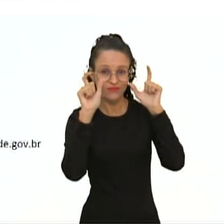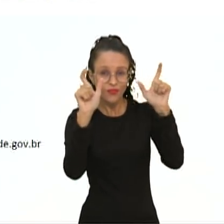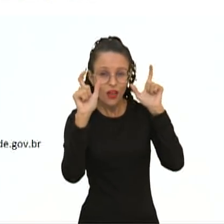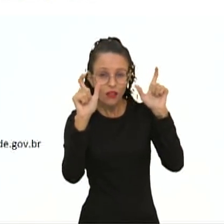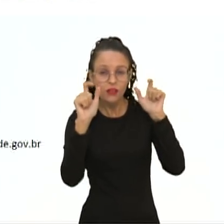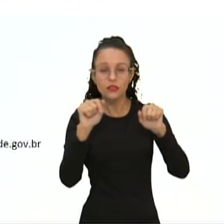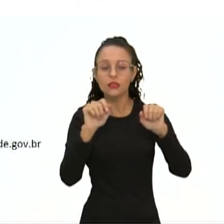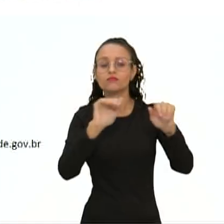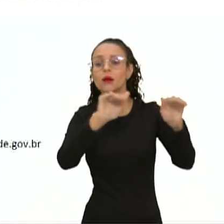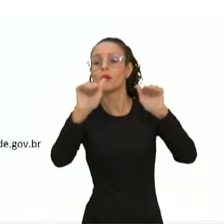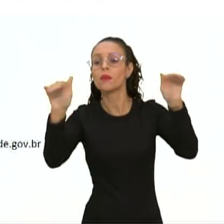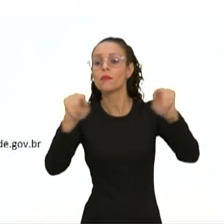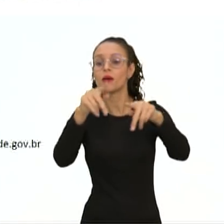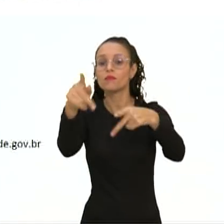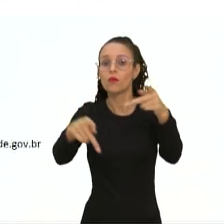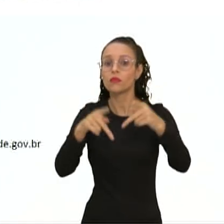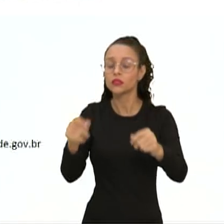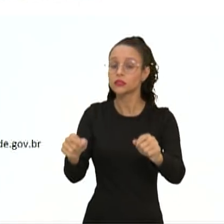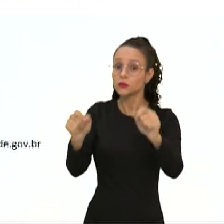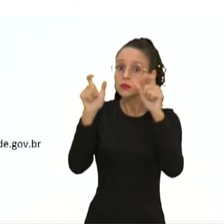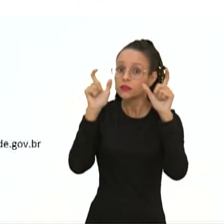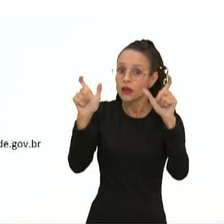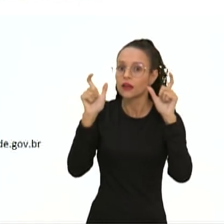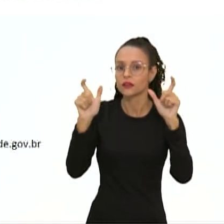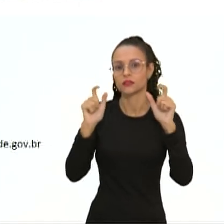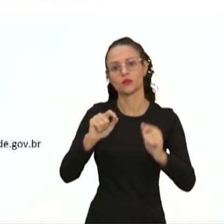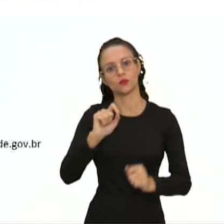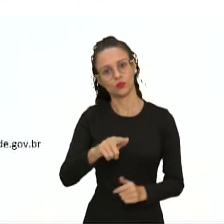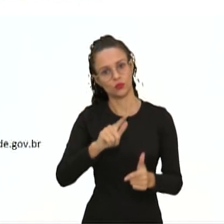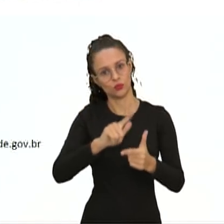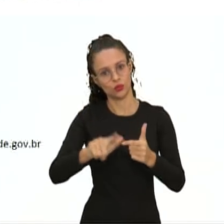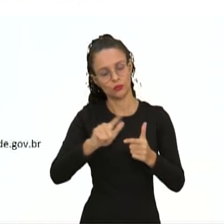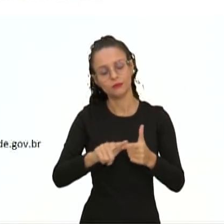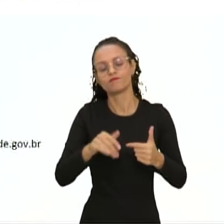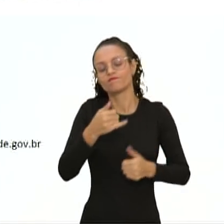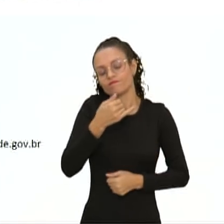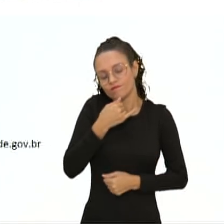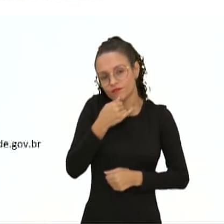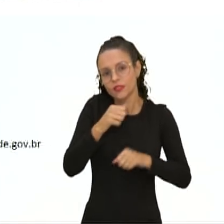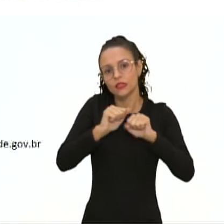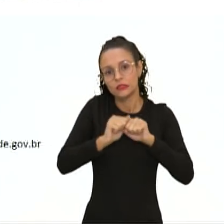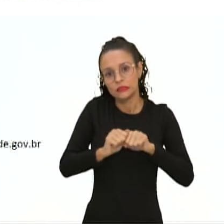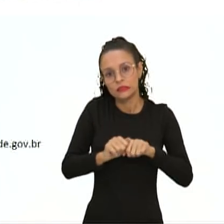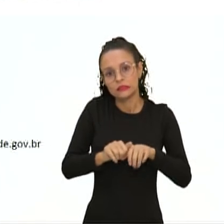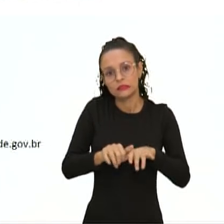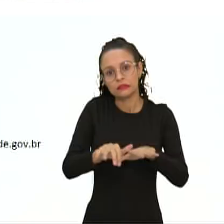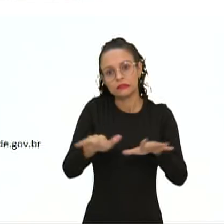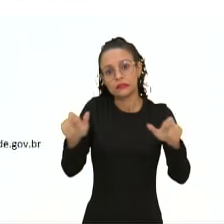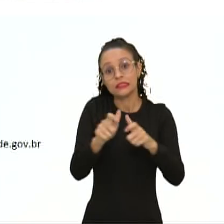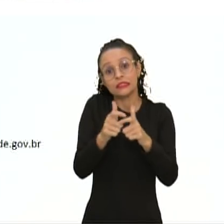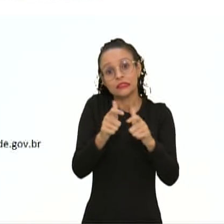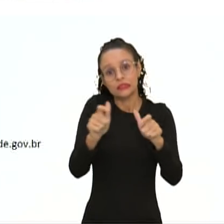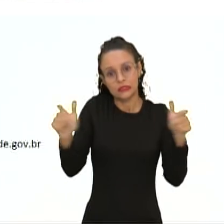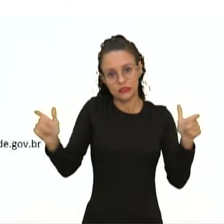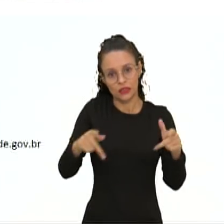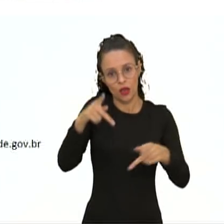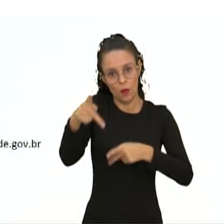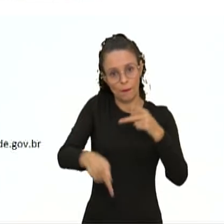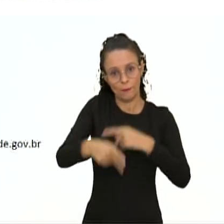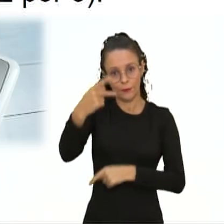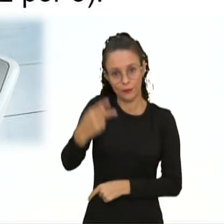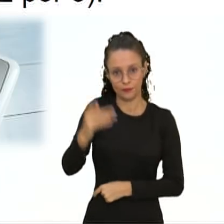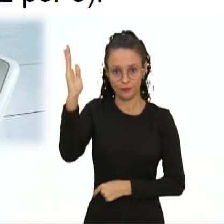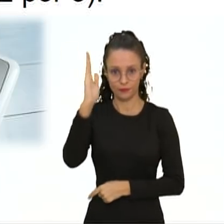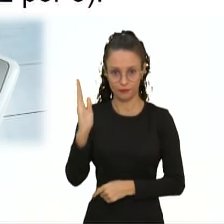população, chamar a atenção para este problema, né? Que vem, infelizmente, crescendo entre a nossa população, tá?